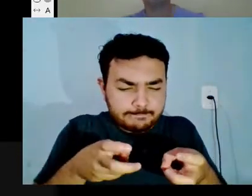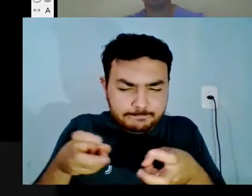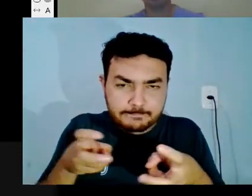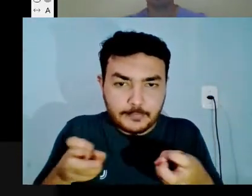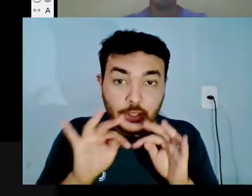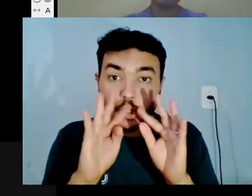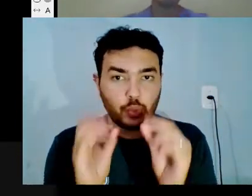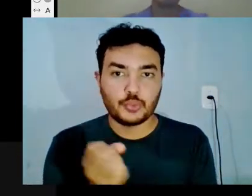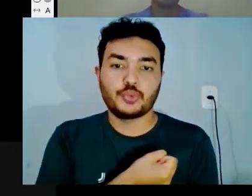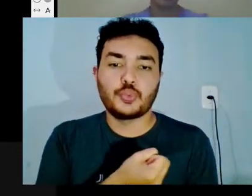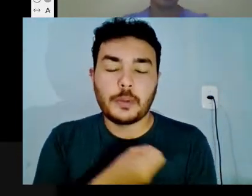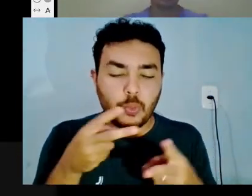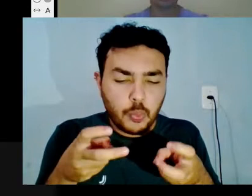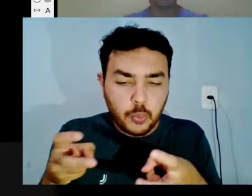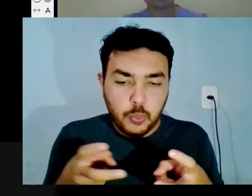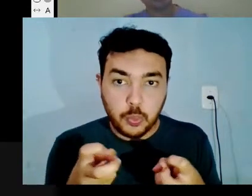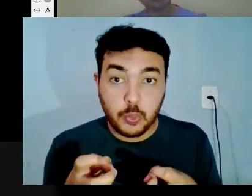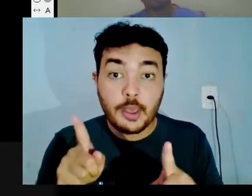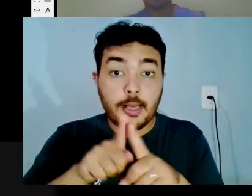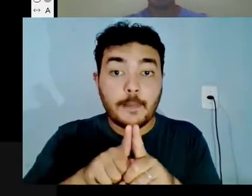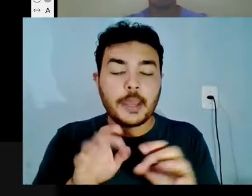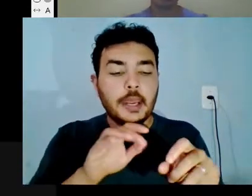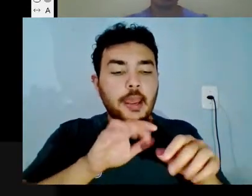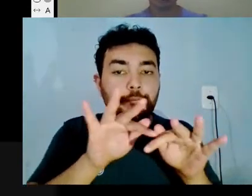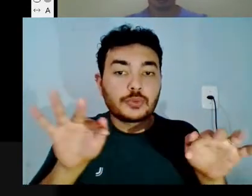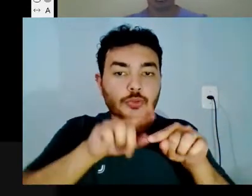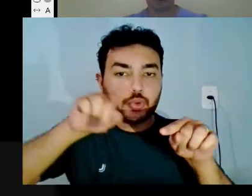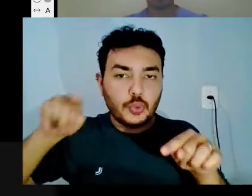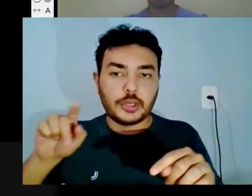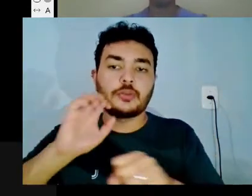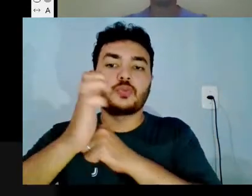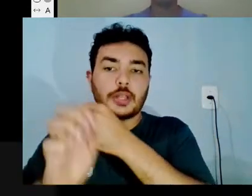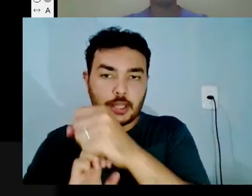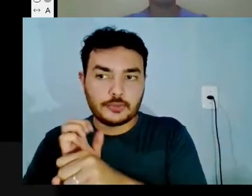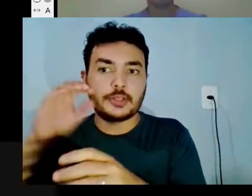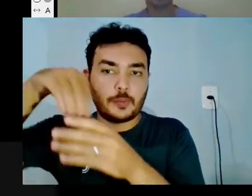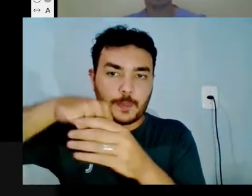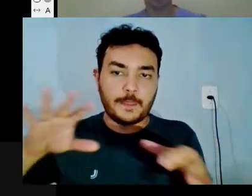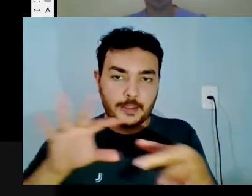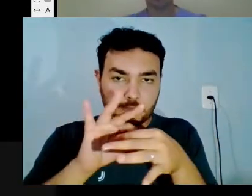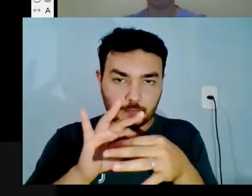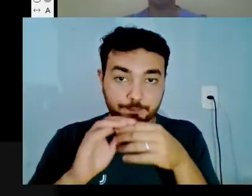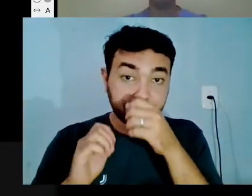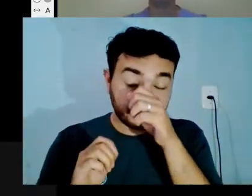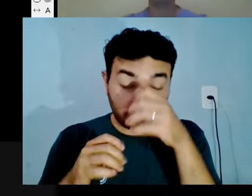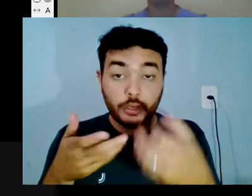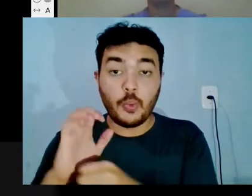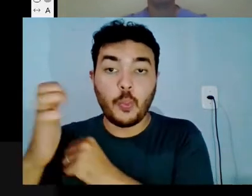das funções de onda dos elétrons que estão participando da ligação química. Então, no caso, a gente chama de elétron